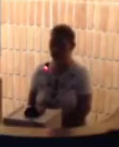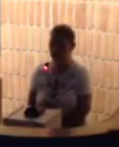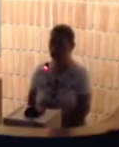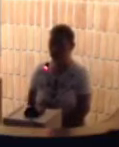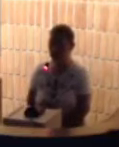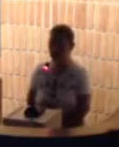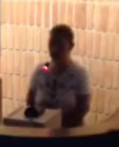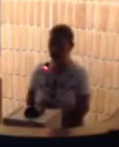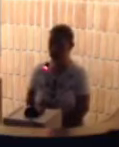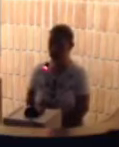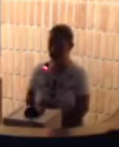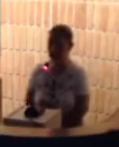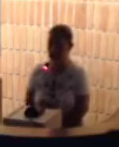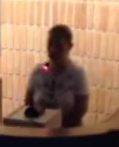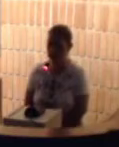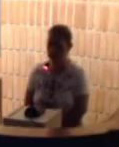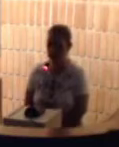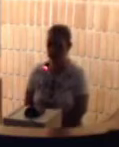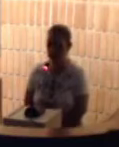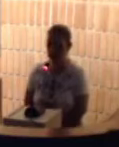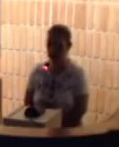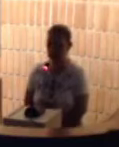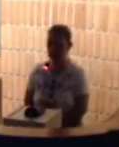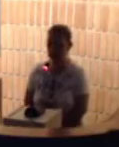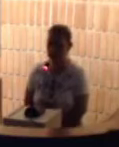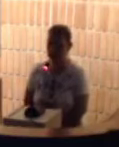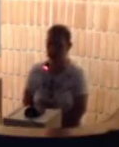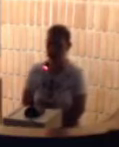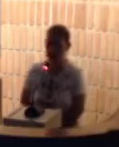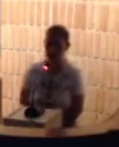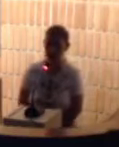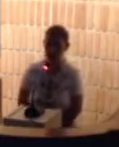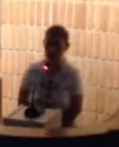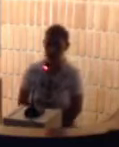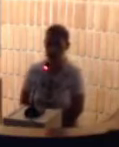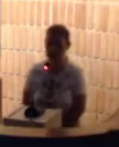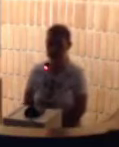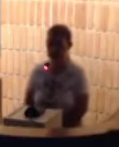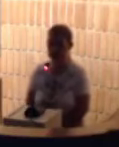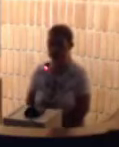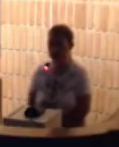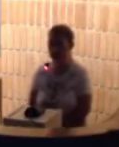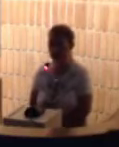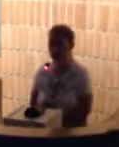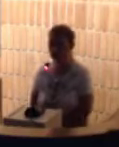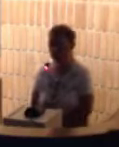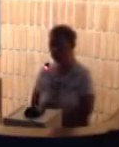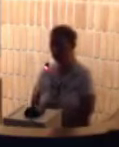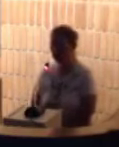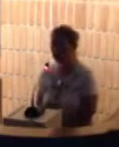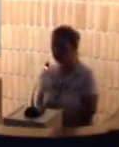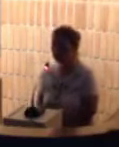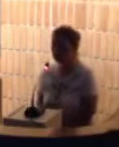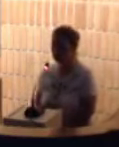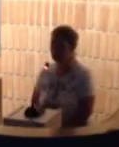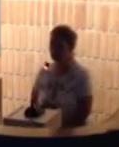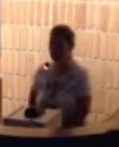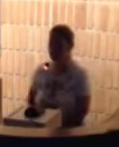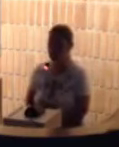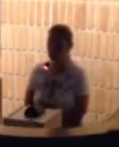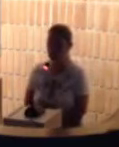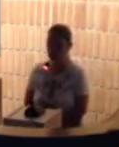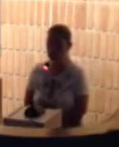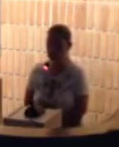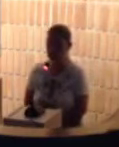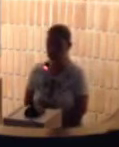mas livrai-nos de todos os males, pois vossos são o reino, o poder e a glória para todo sempre. Que assim